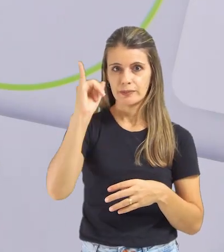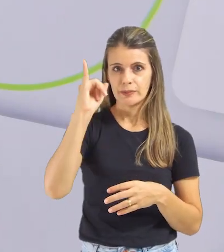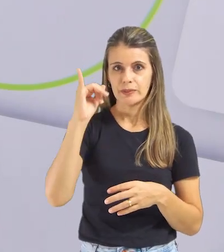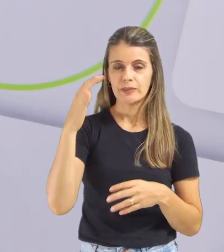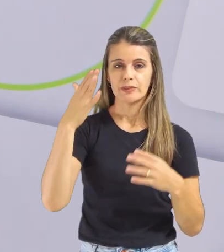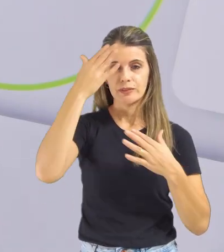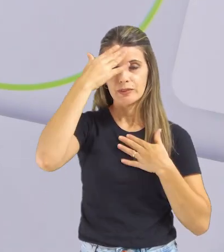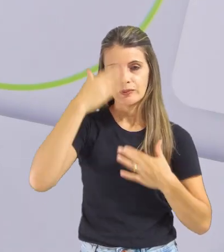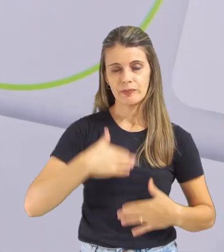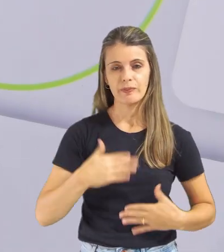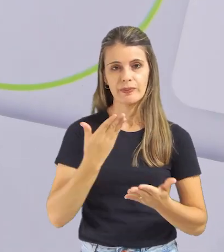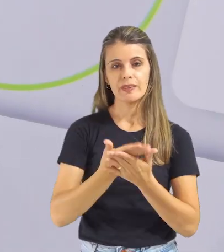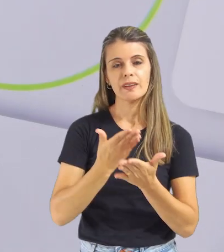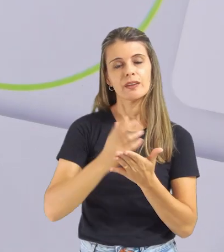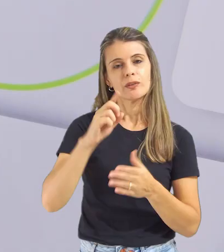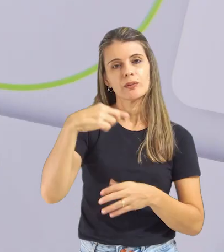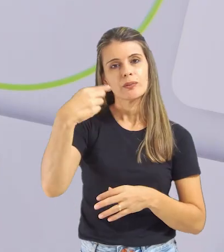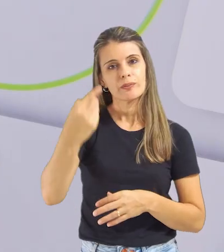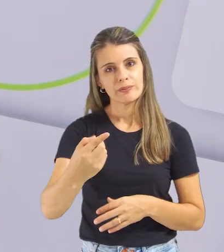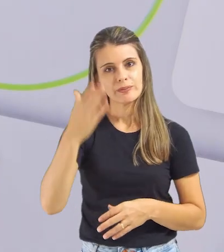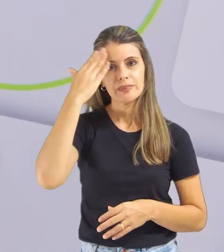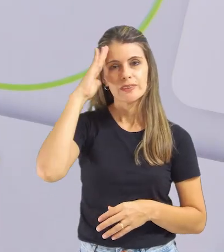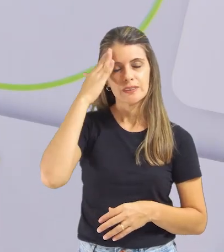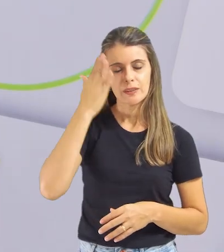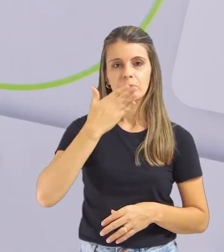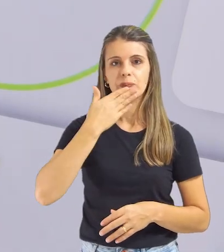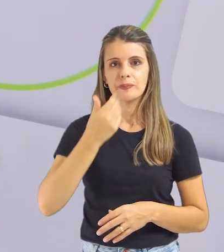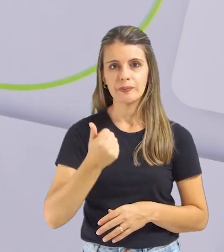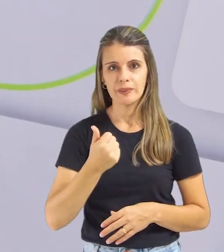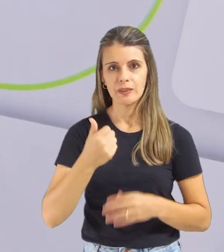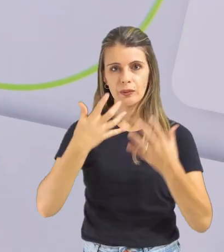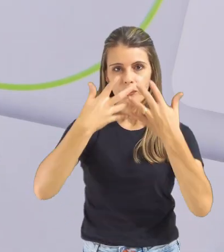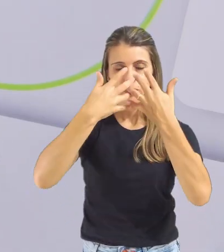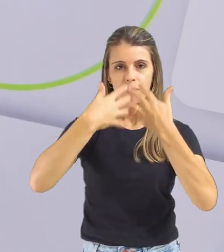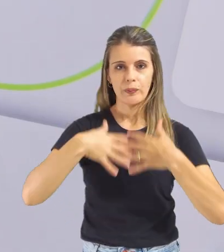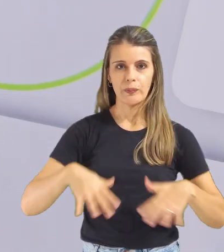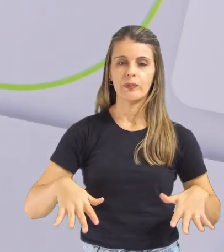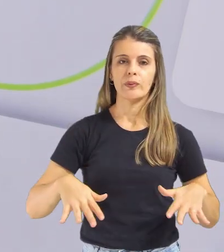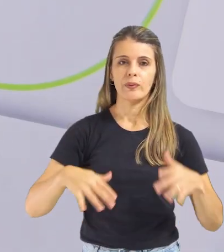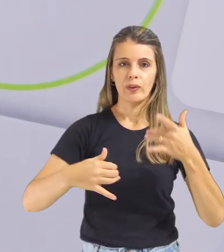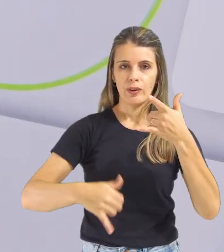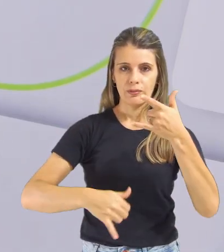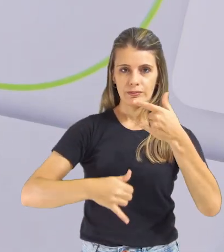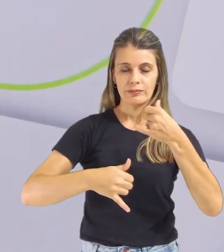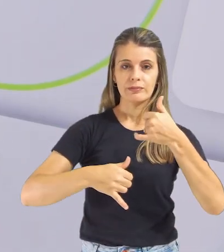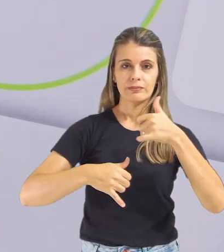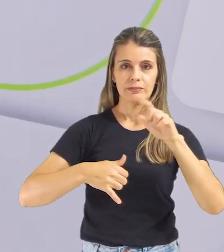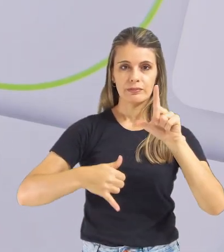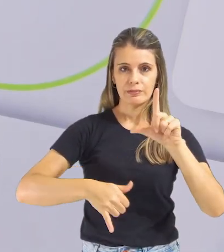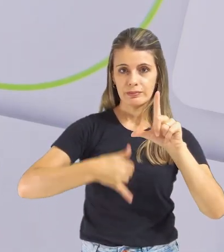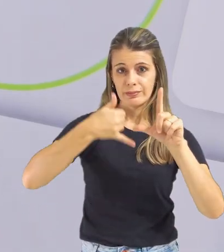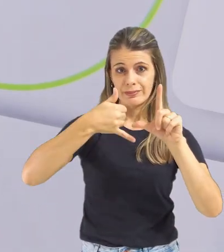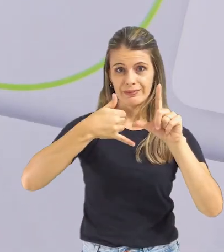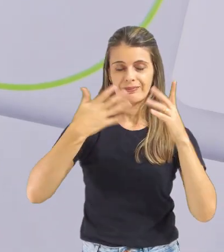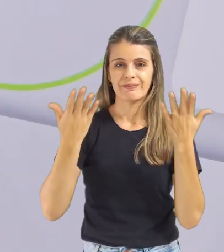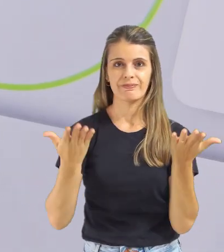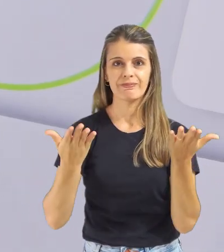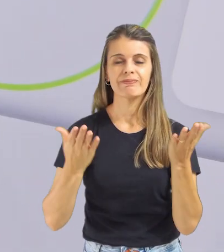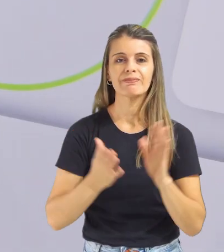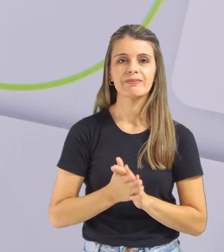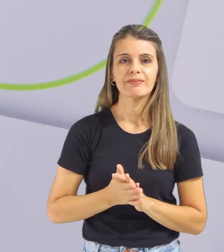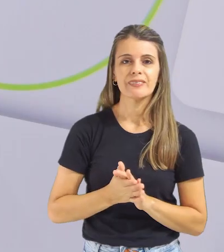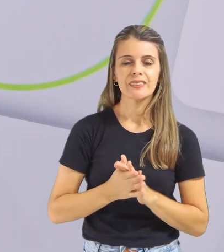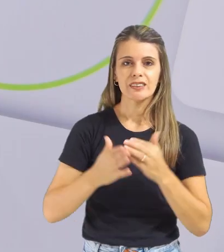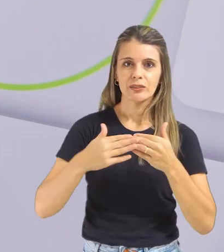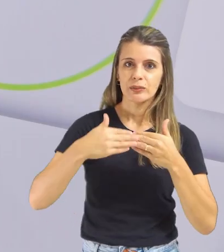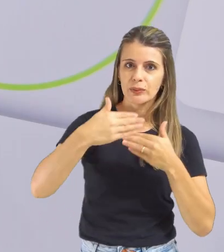tá bom? Na próxima aula a gente vai entender um pouco mais sobre o metabolismo dos lipídios, né? Então,